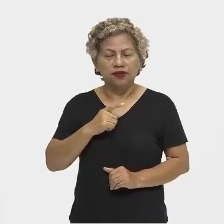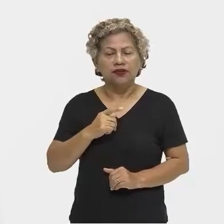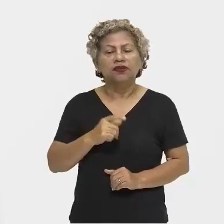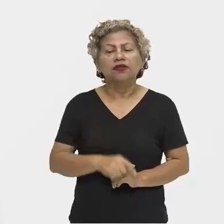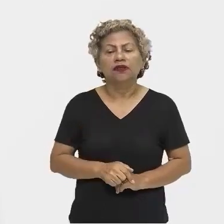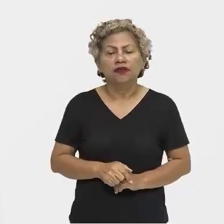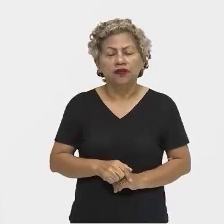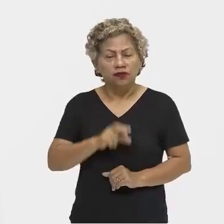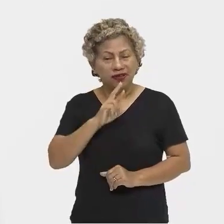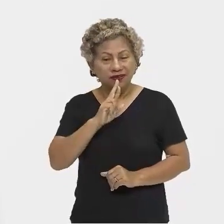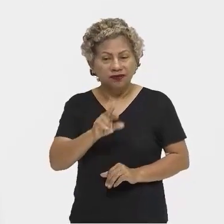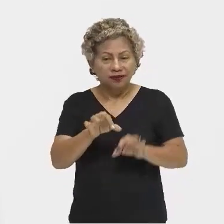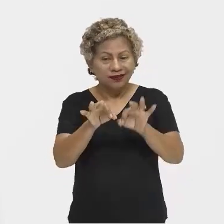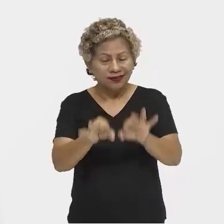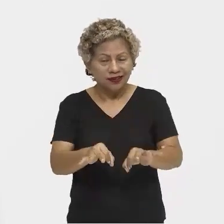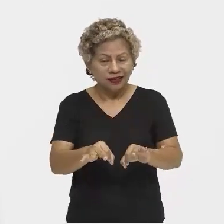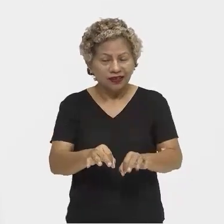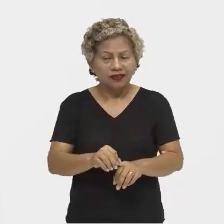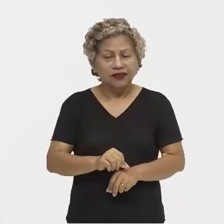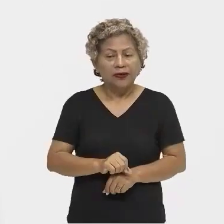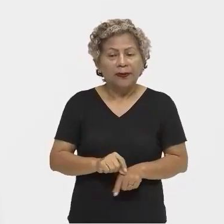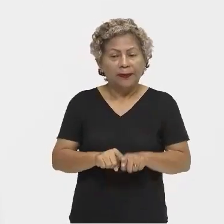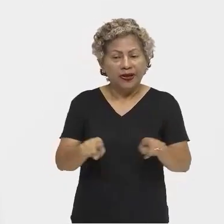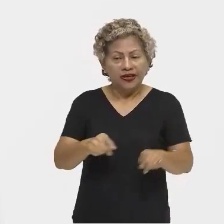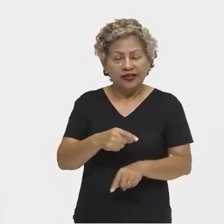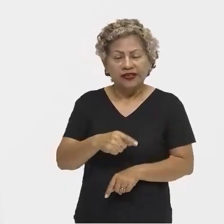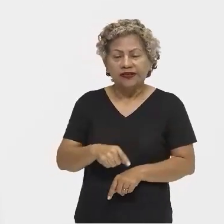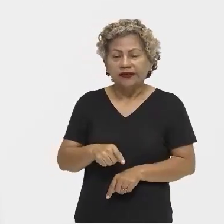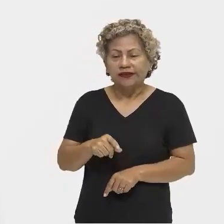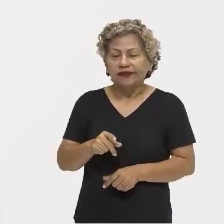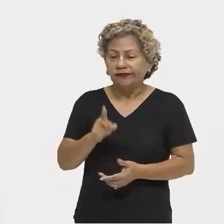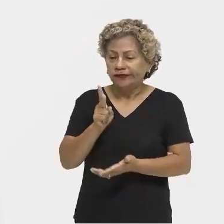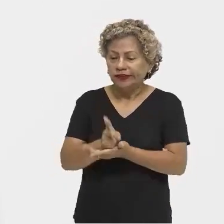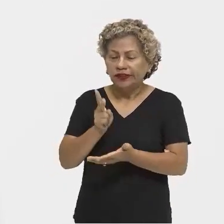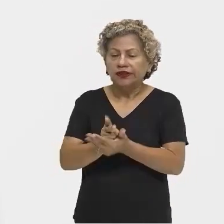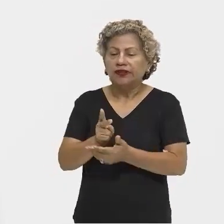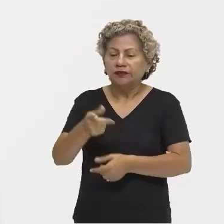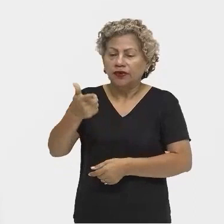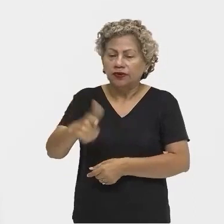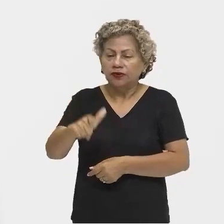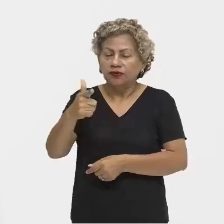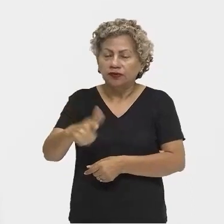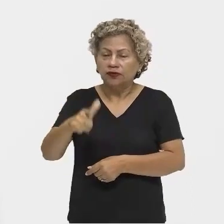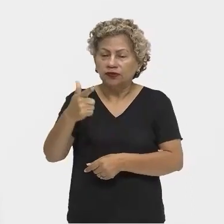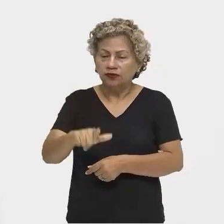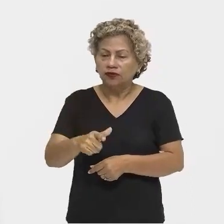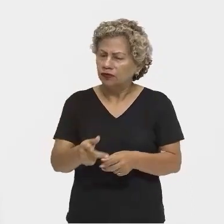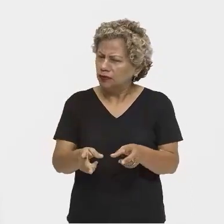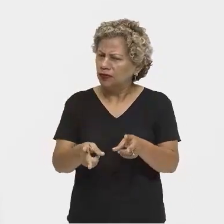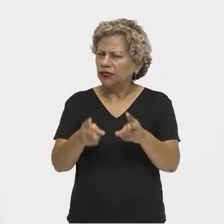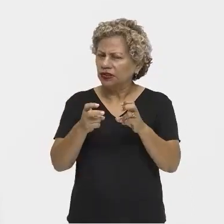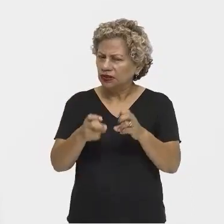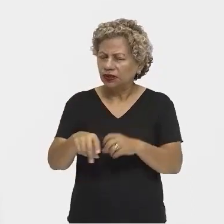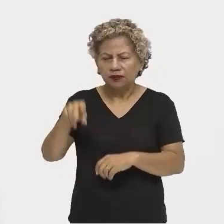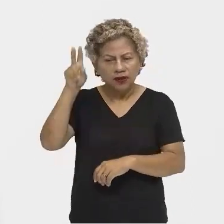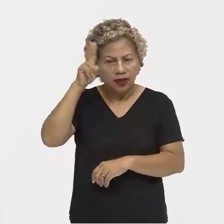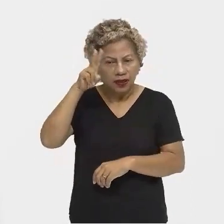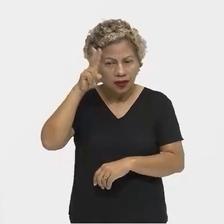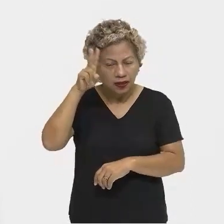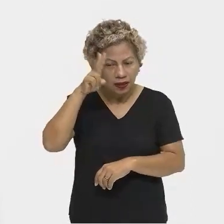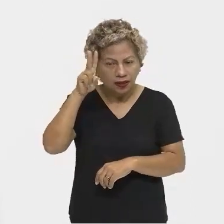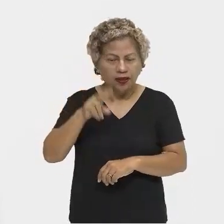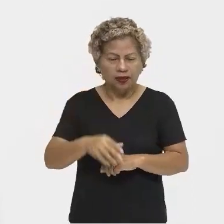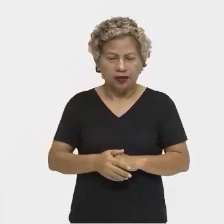se continuarmos a fazer as mesmas coisas. Olha como isso é importante. Lembre-se, não